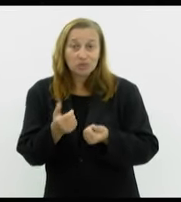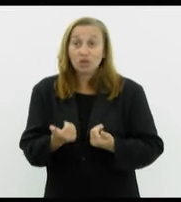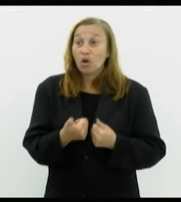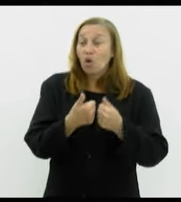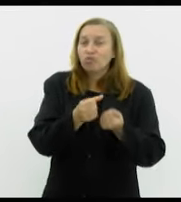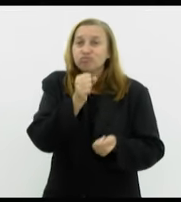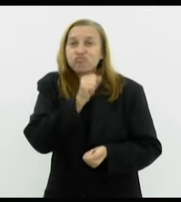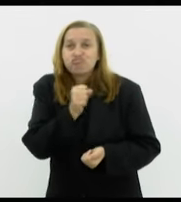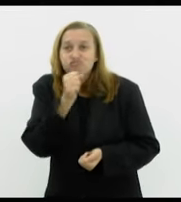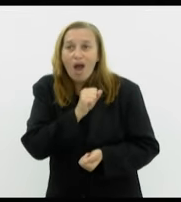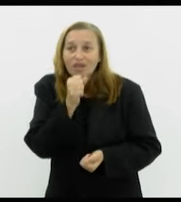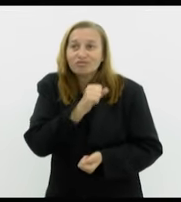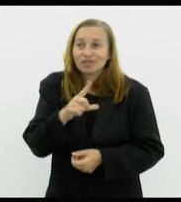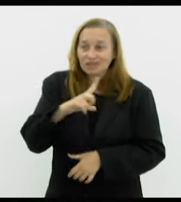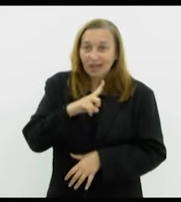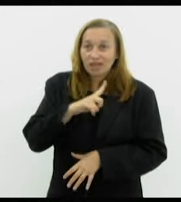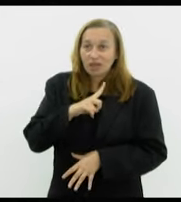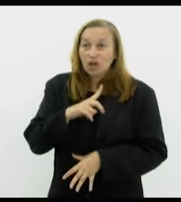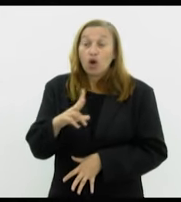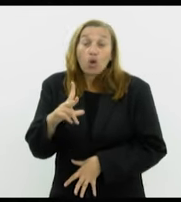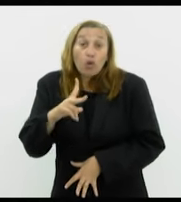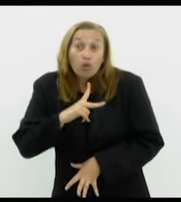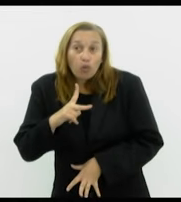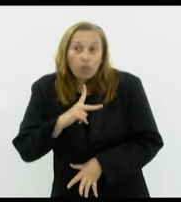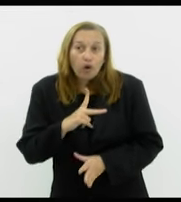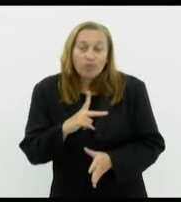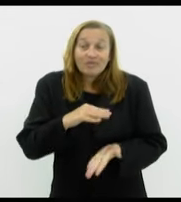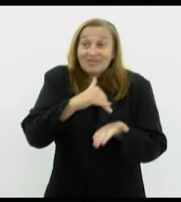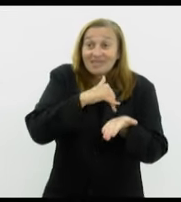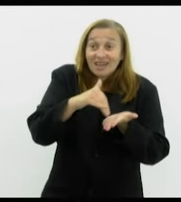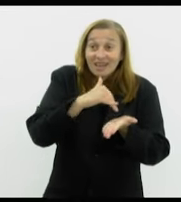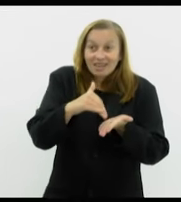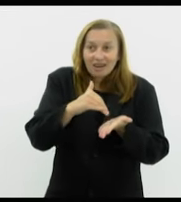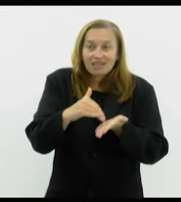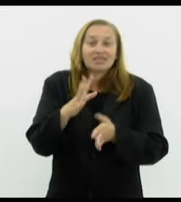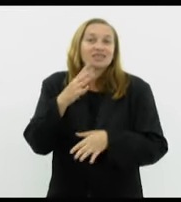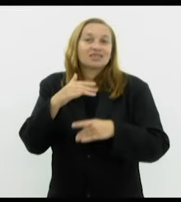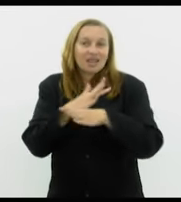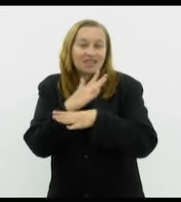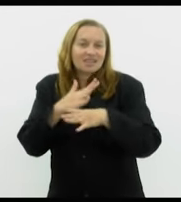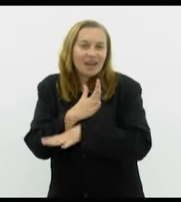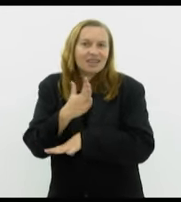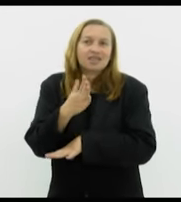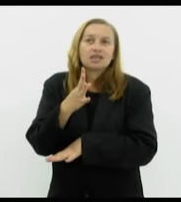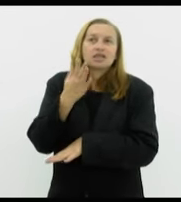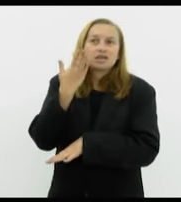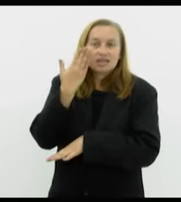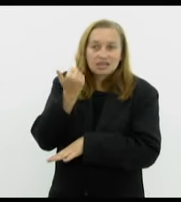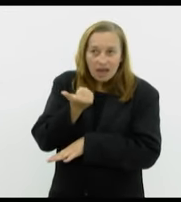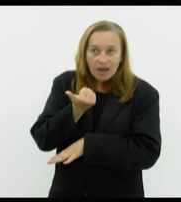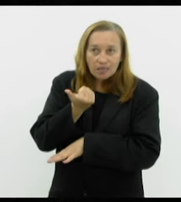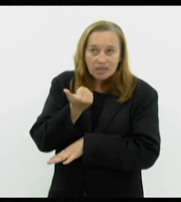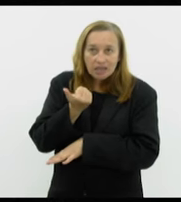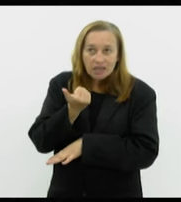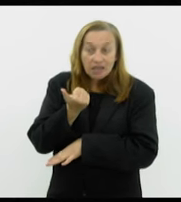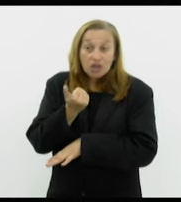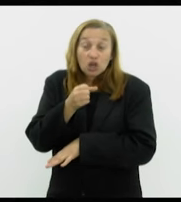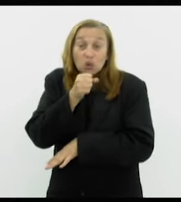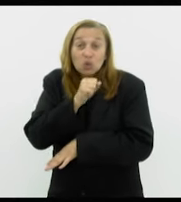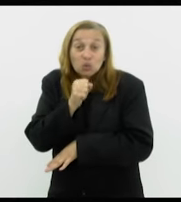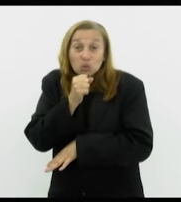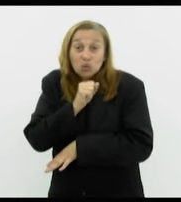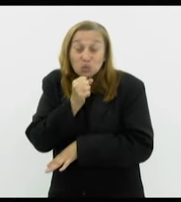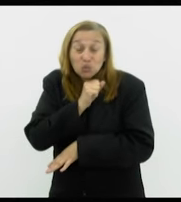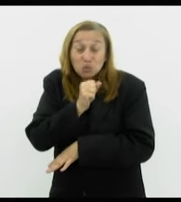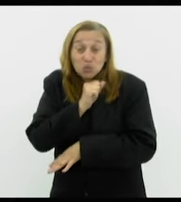o próprio secretário da cidade reconhece que a frota não é digna daqueles